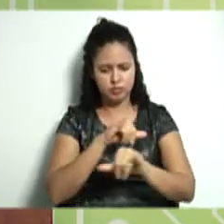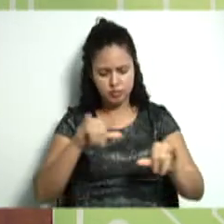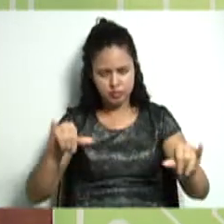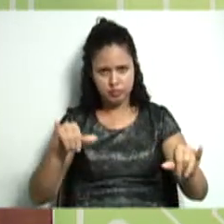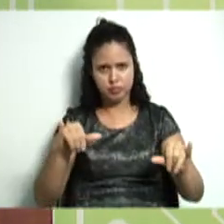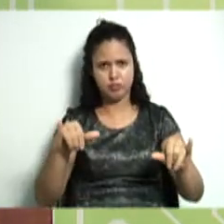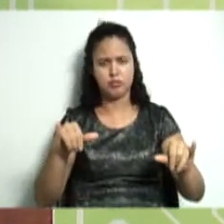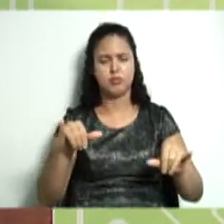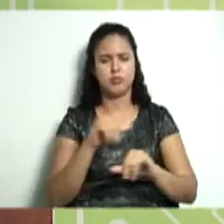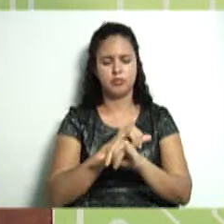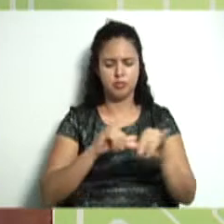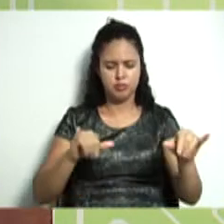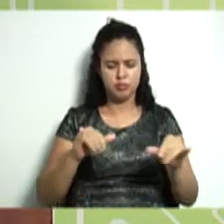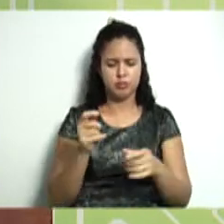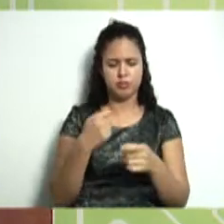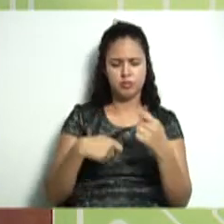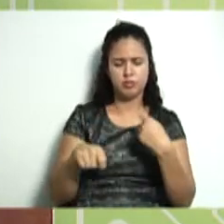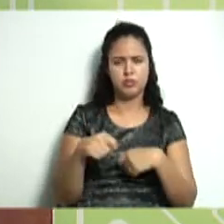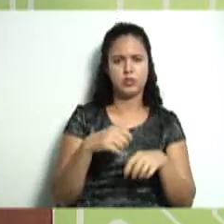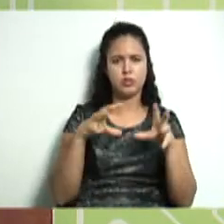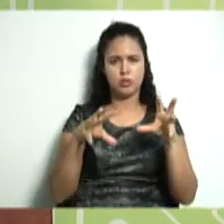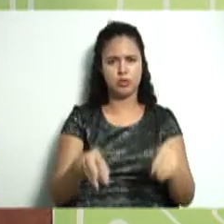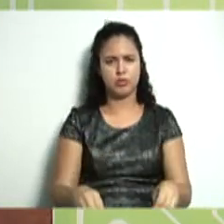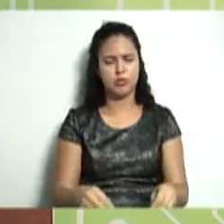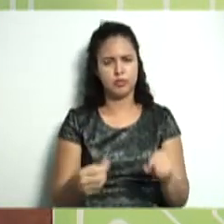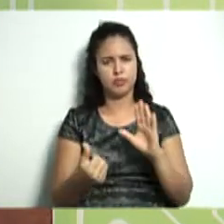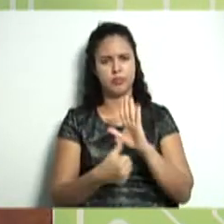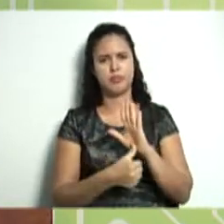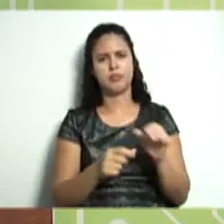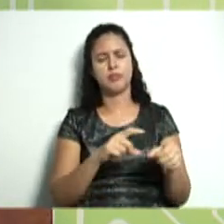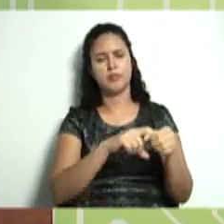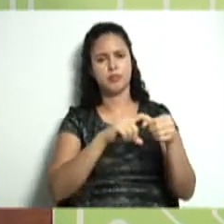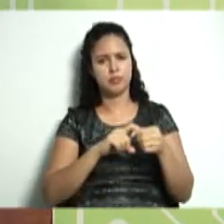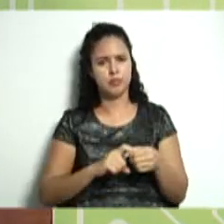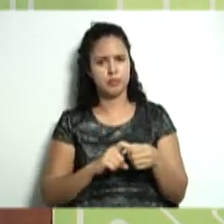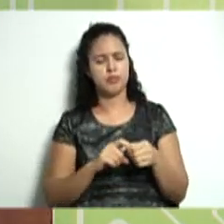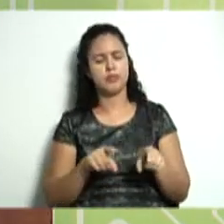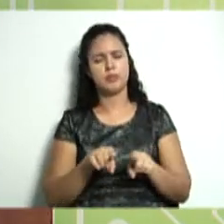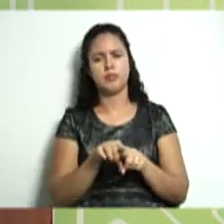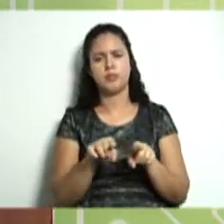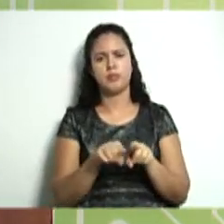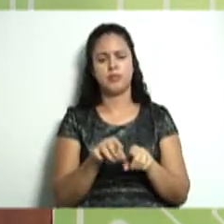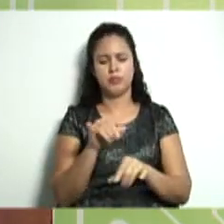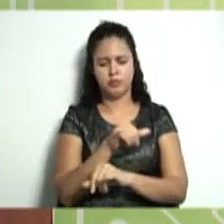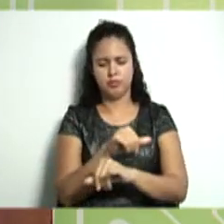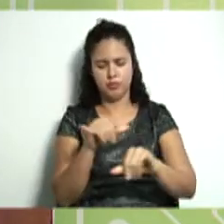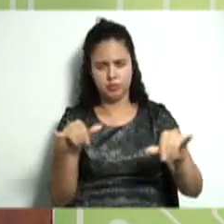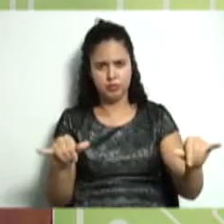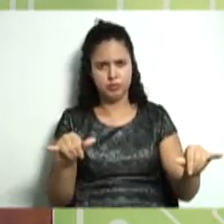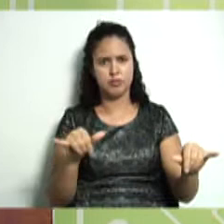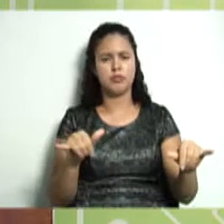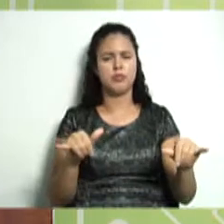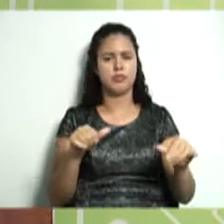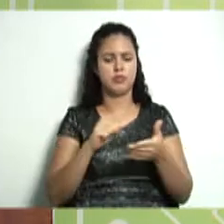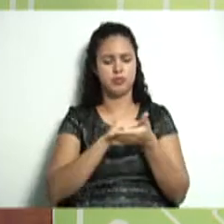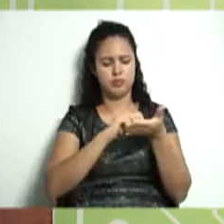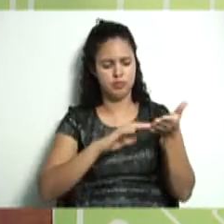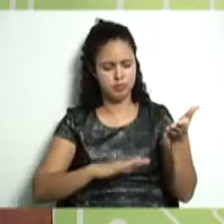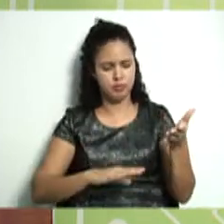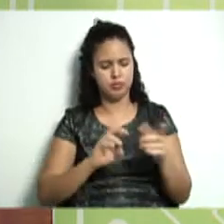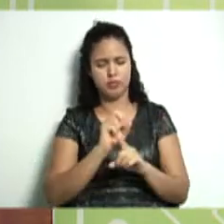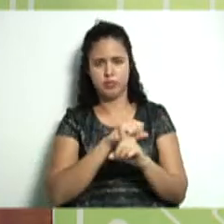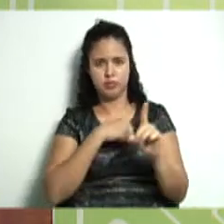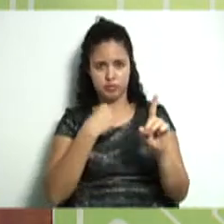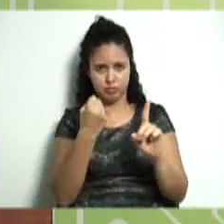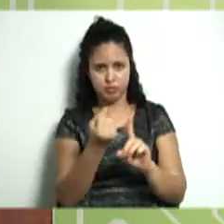informações econômicas para todos os cooperados, repassar informações de atividades